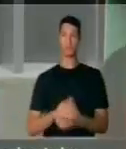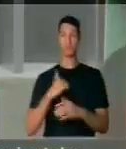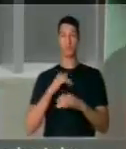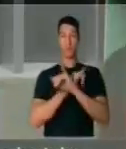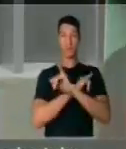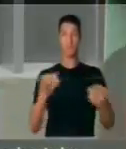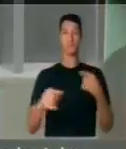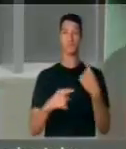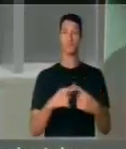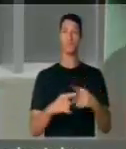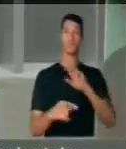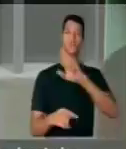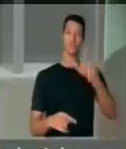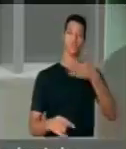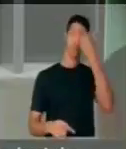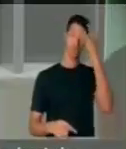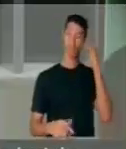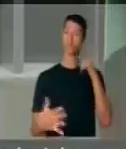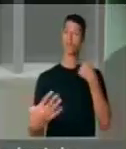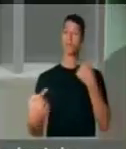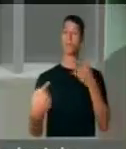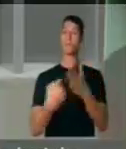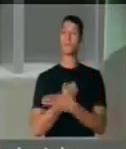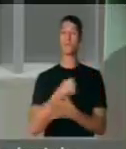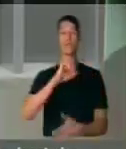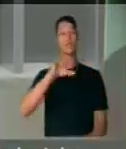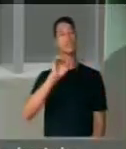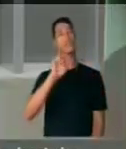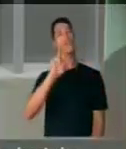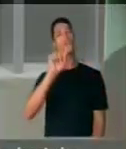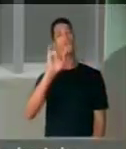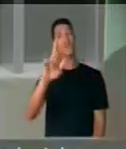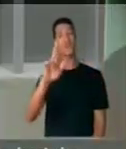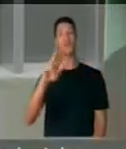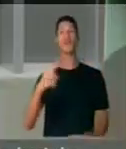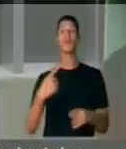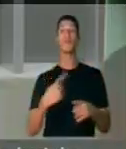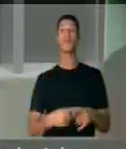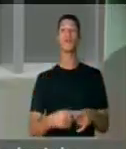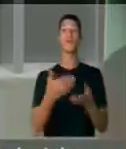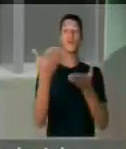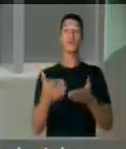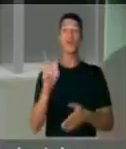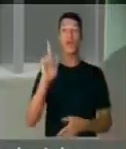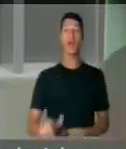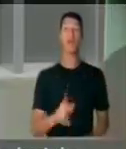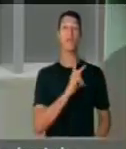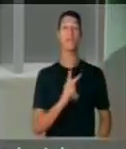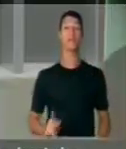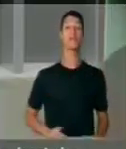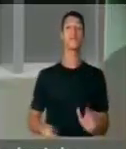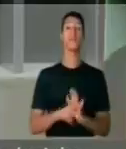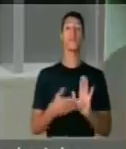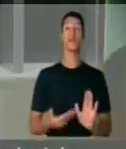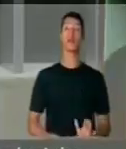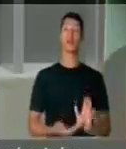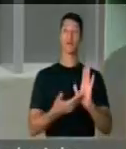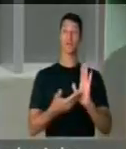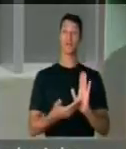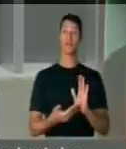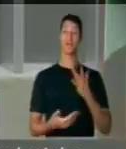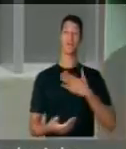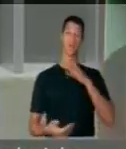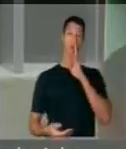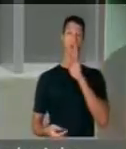Digo isso porque muita gente me pergunta: Jovair, por que que você é candidato a presidente da Câmara?